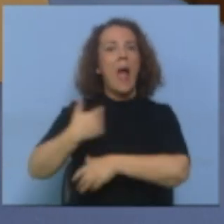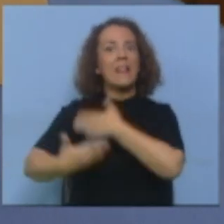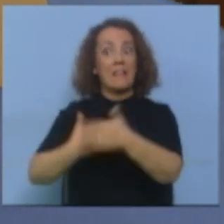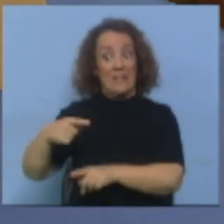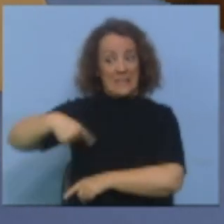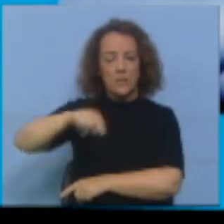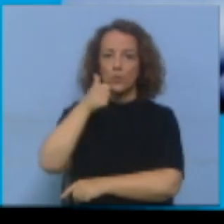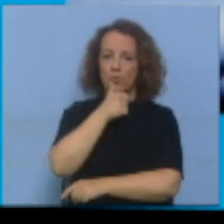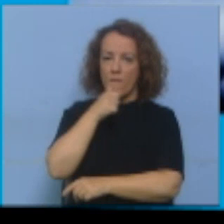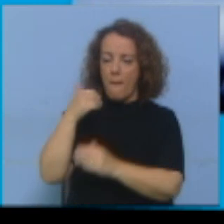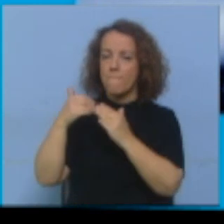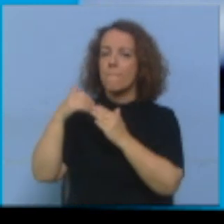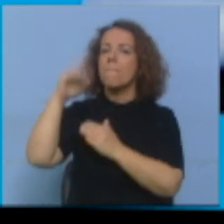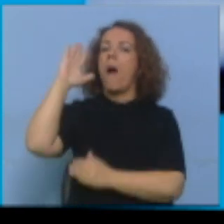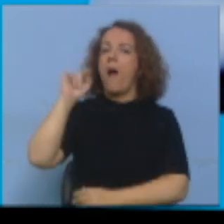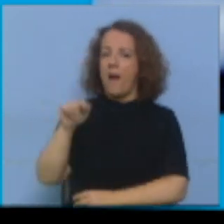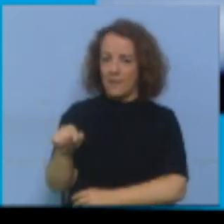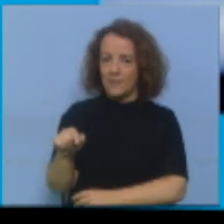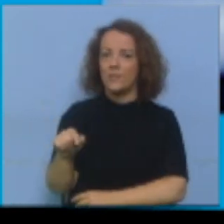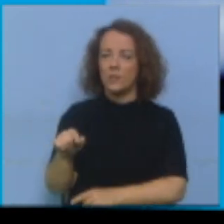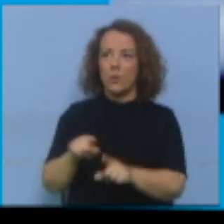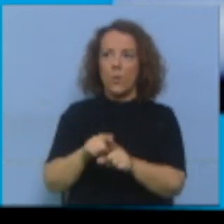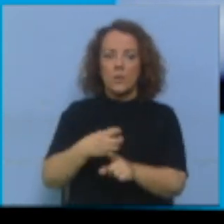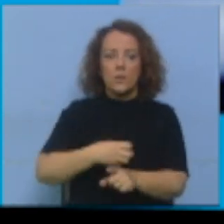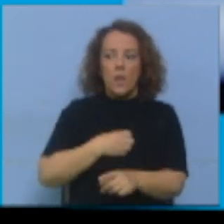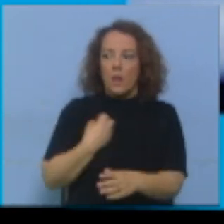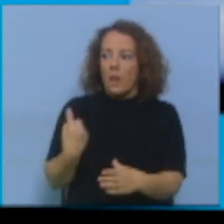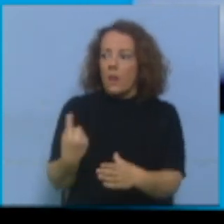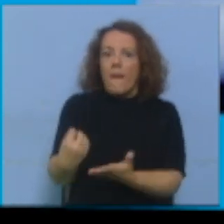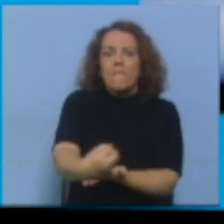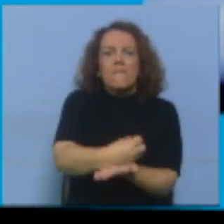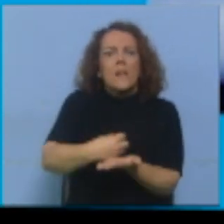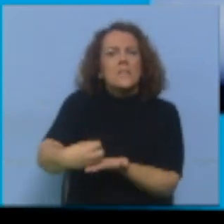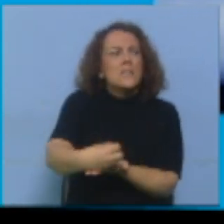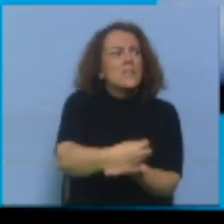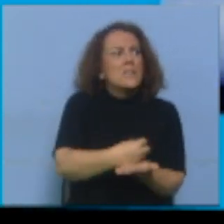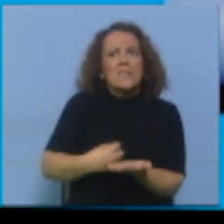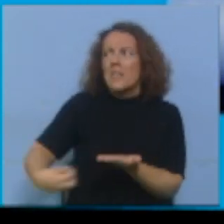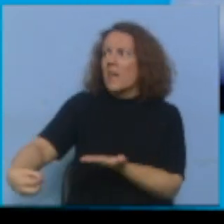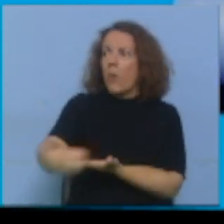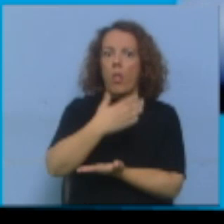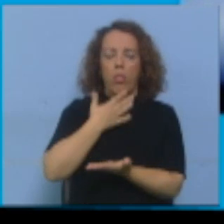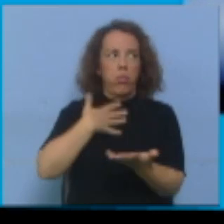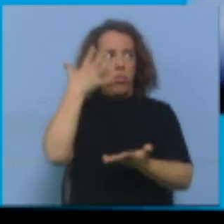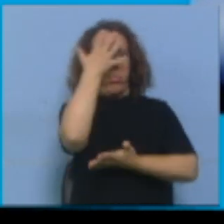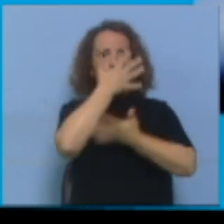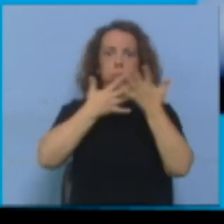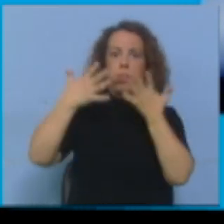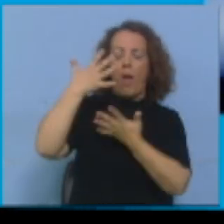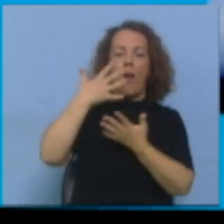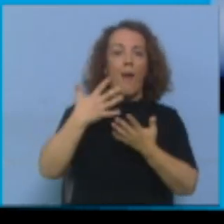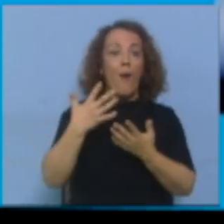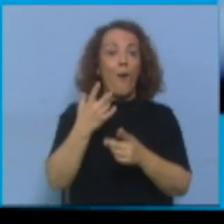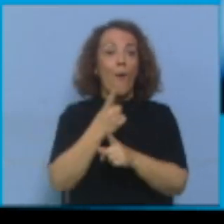maior, porque o sentimento de perda, de vazio, é algo que pode ser verdadeiramente desorientador. Todos os dias